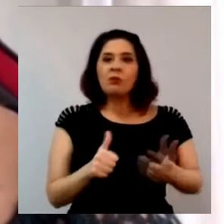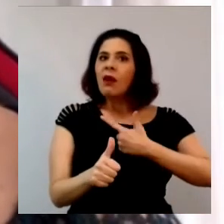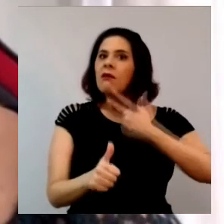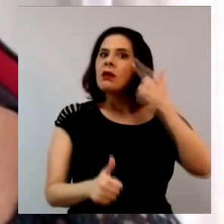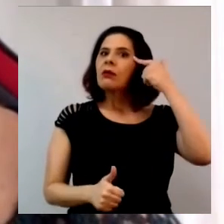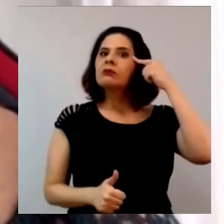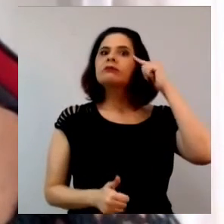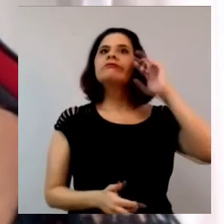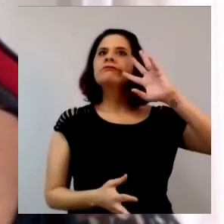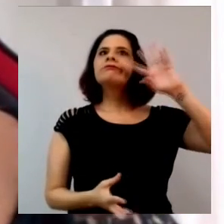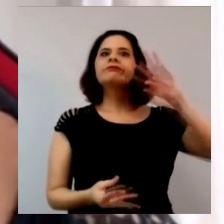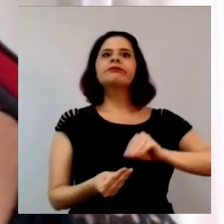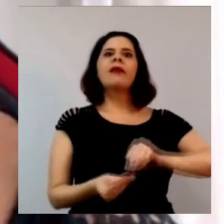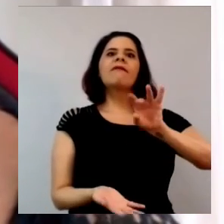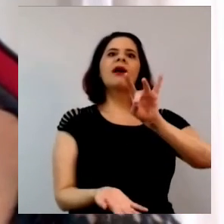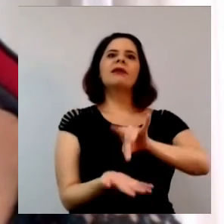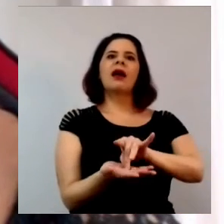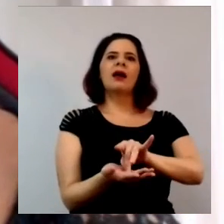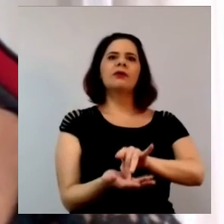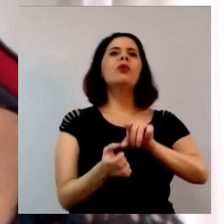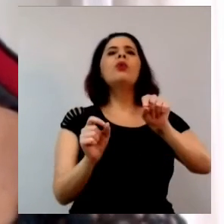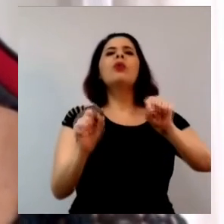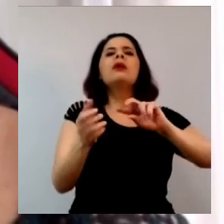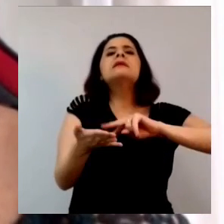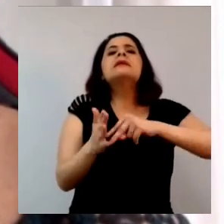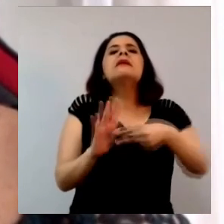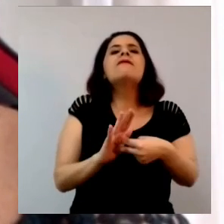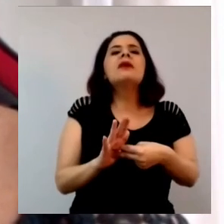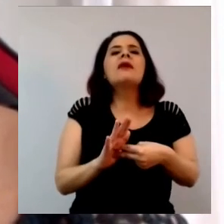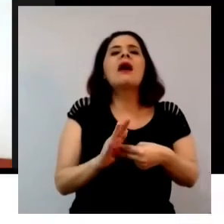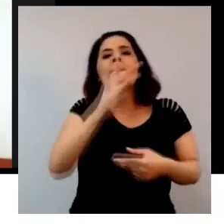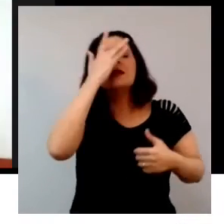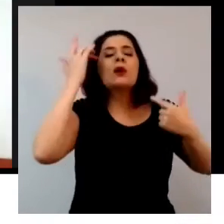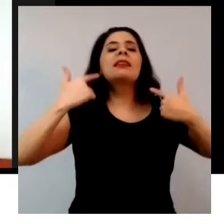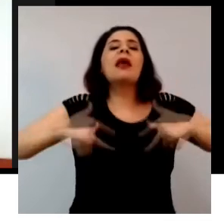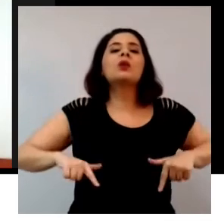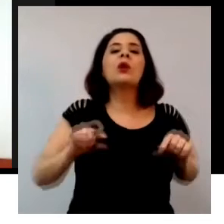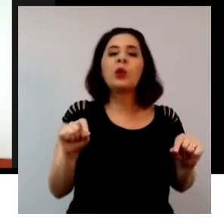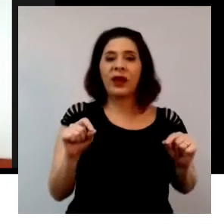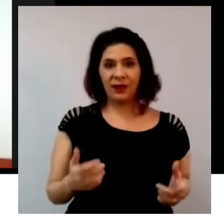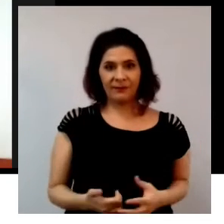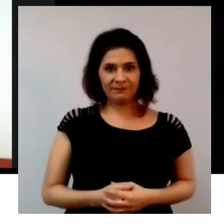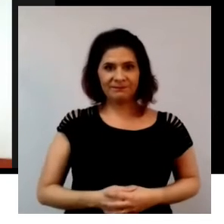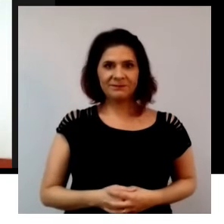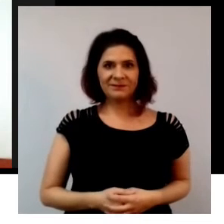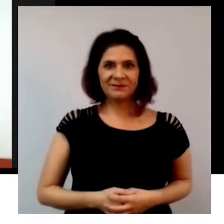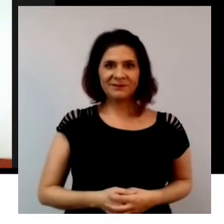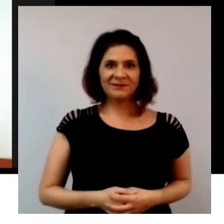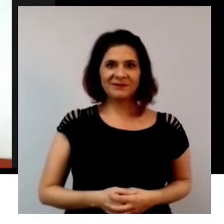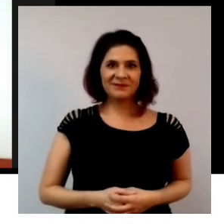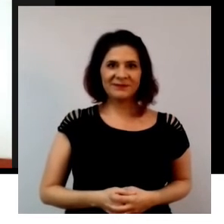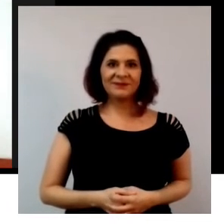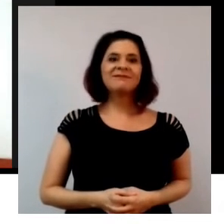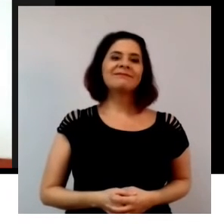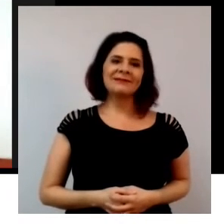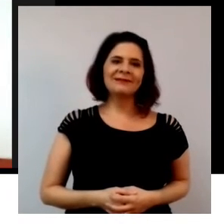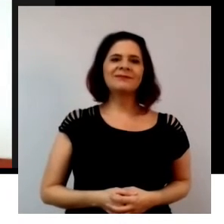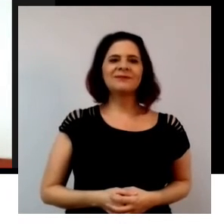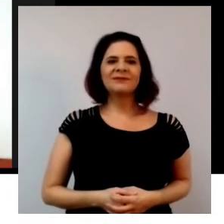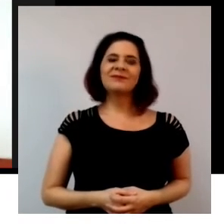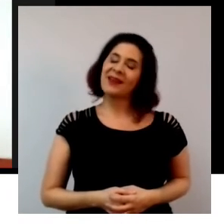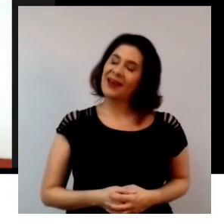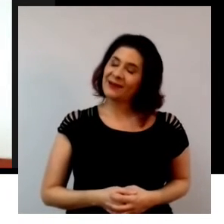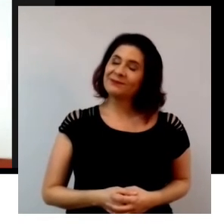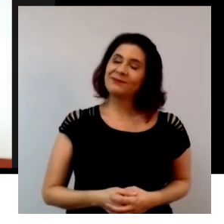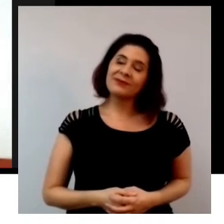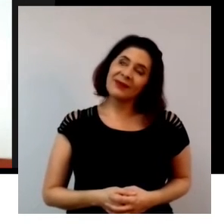é imparcialidade, então? Entendi. Paula, você tem alguma consideração? A gente, enfim, acho que assim, o